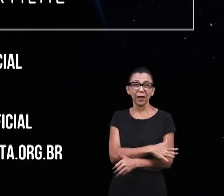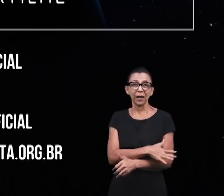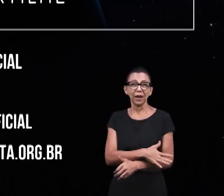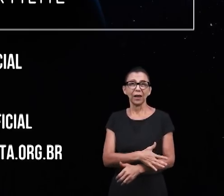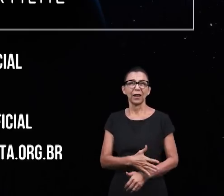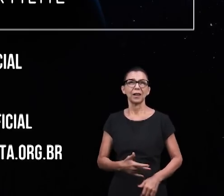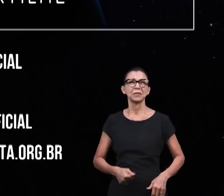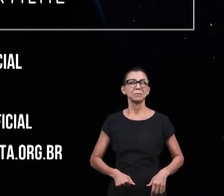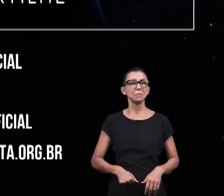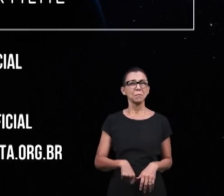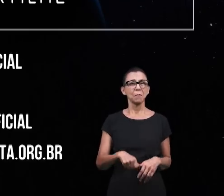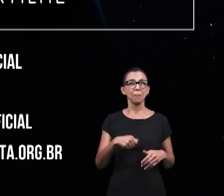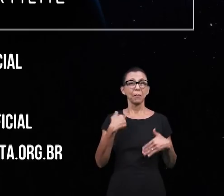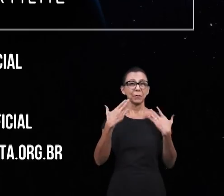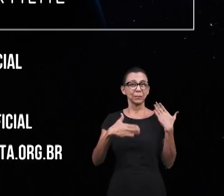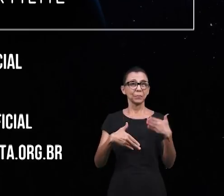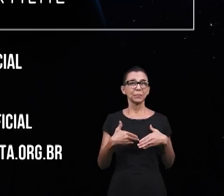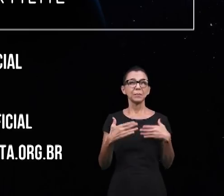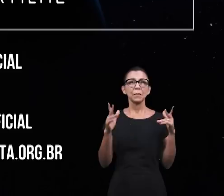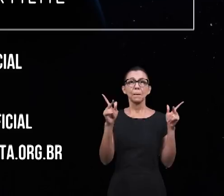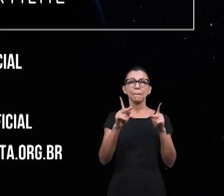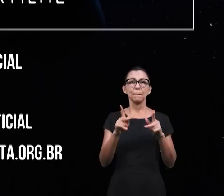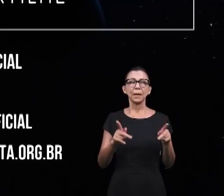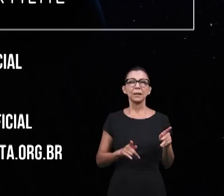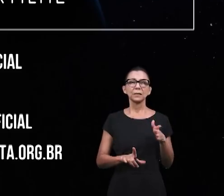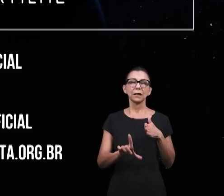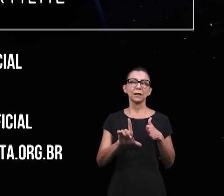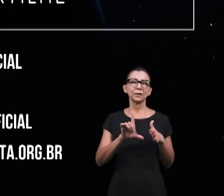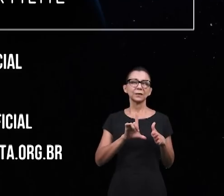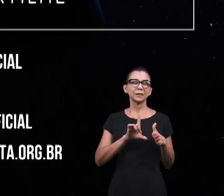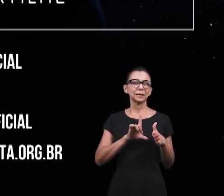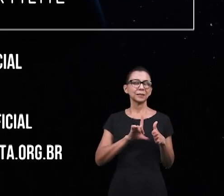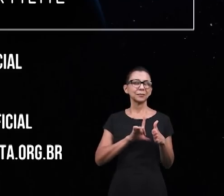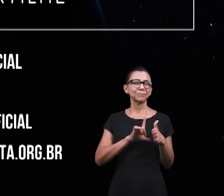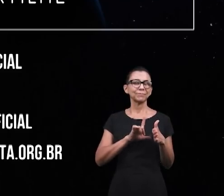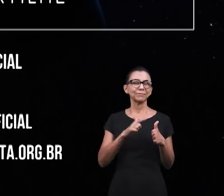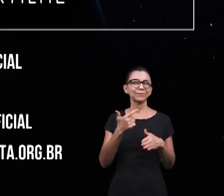paz nem alegria, até que o